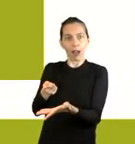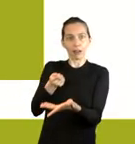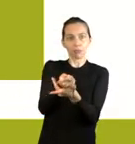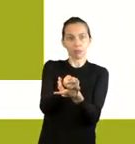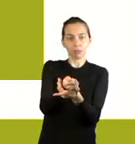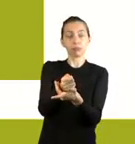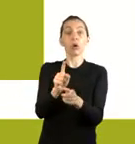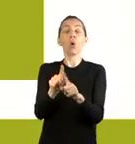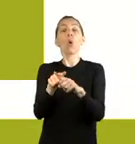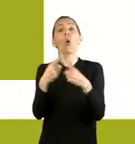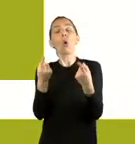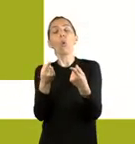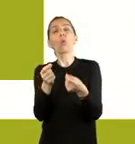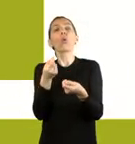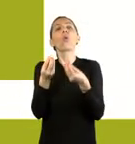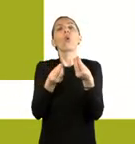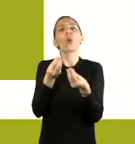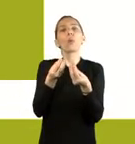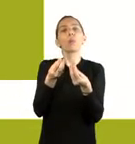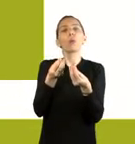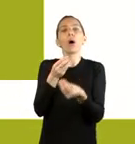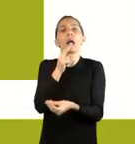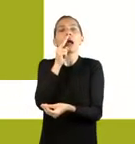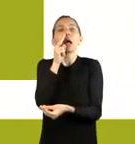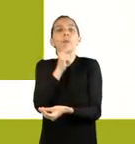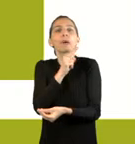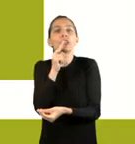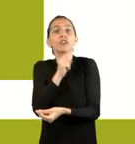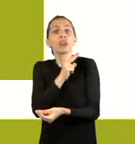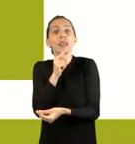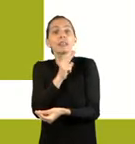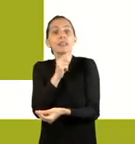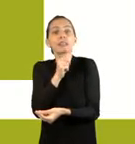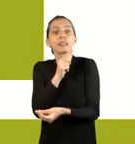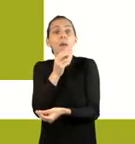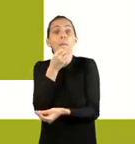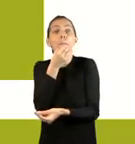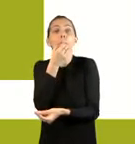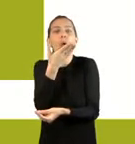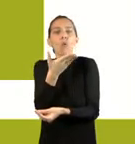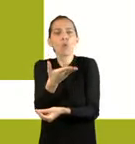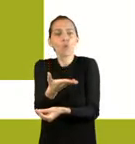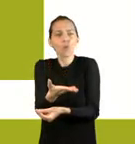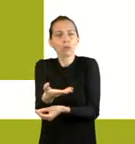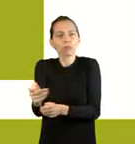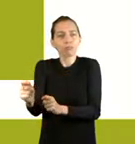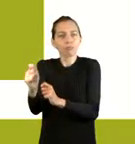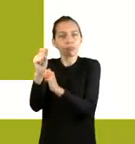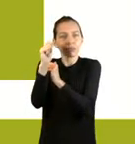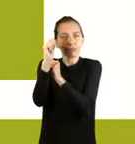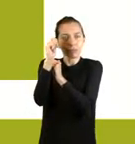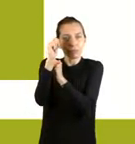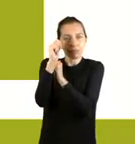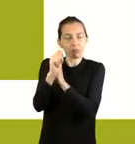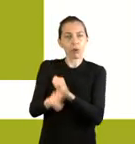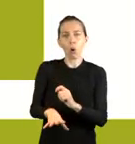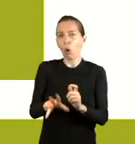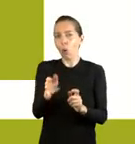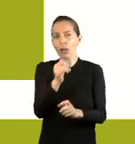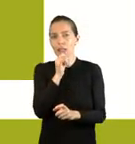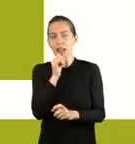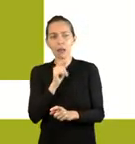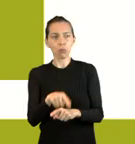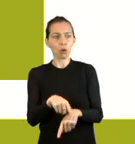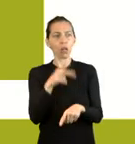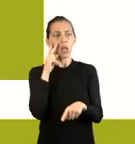ser vista como uma emergência benéfica. Você viu alguém vendendo um terreno muito